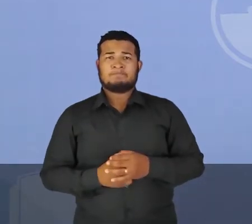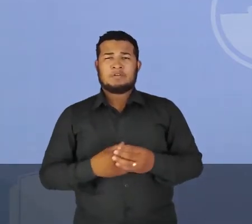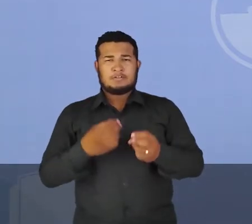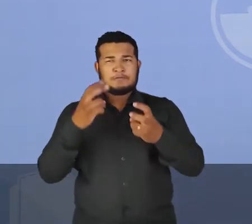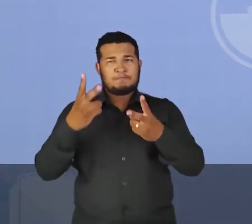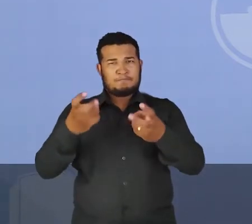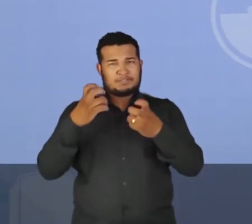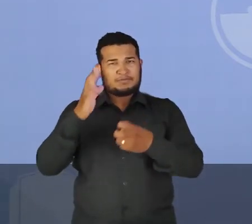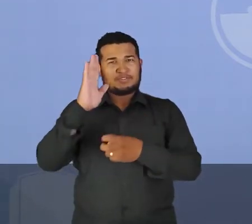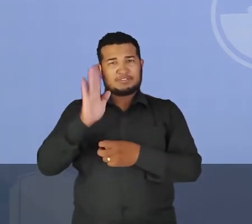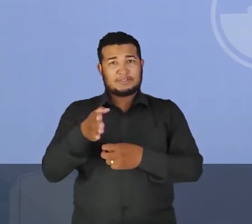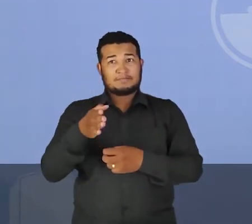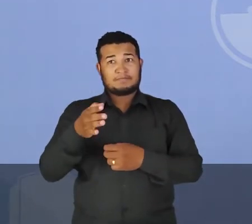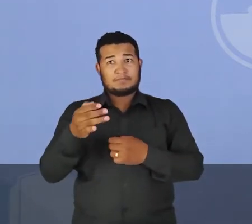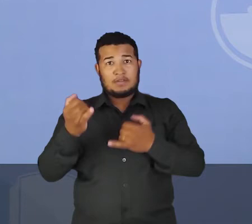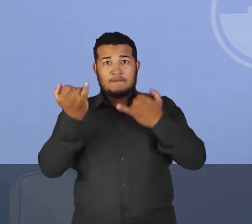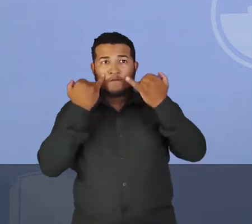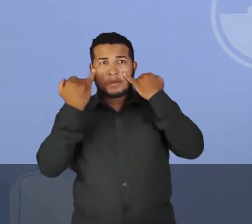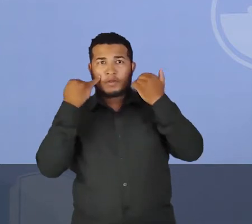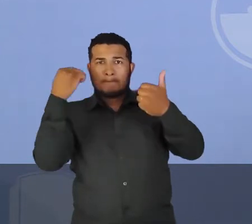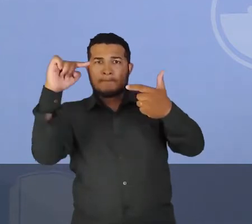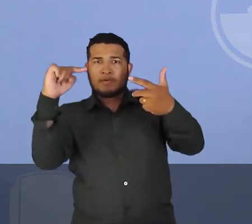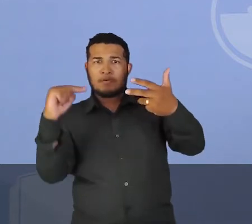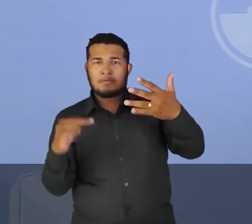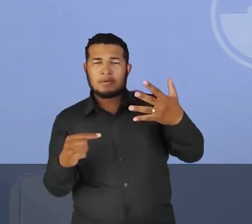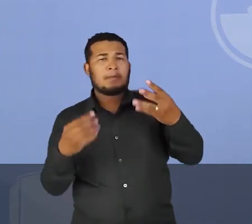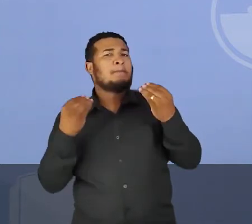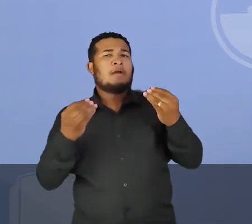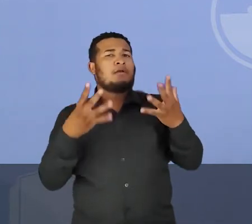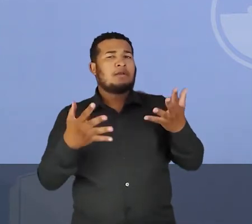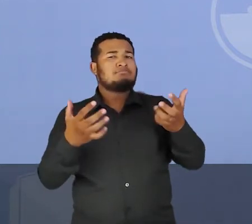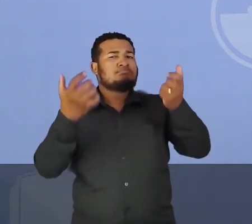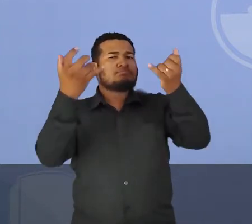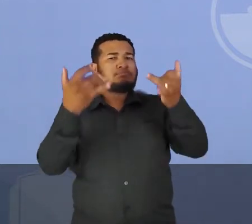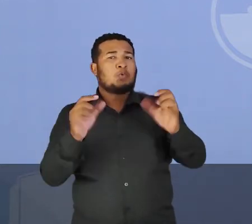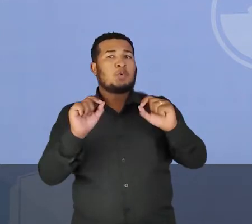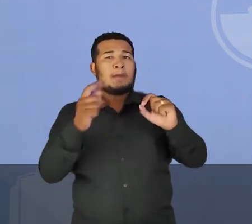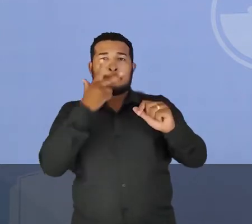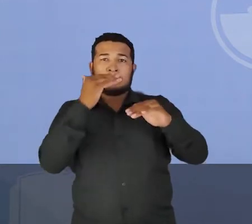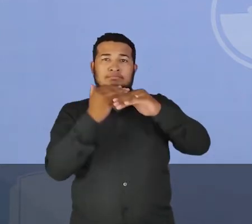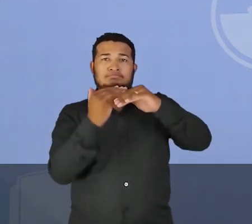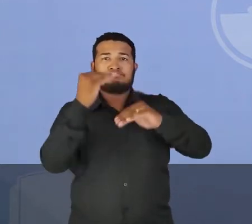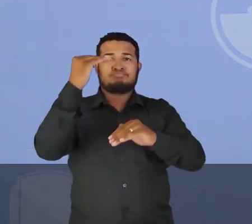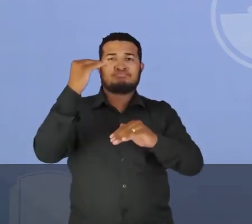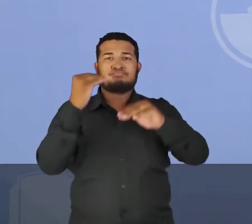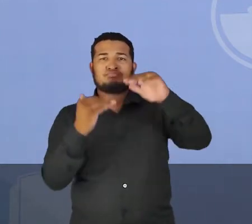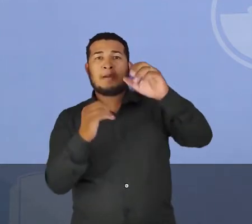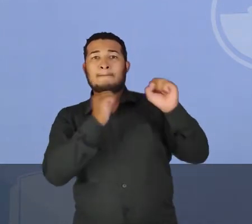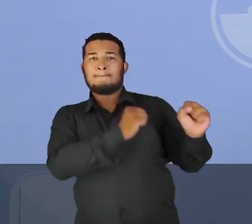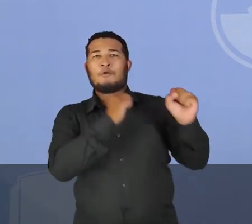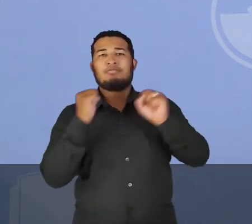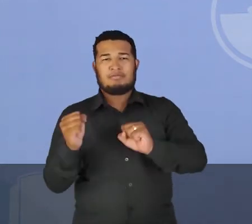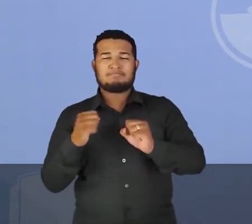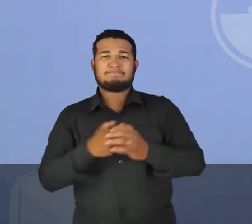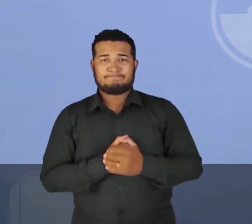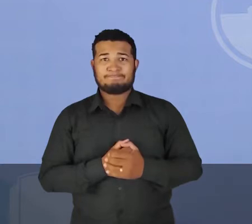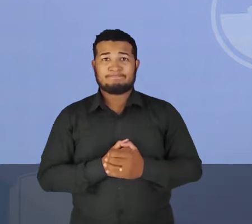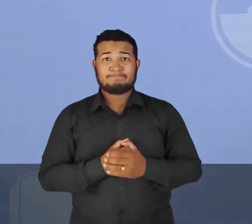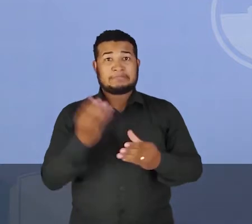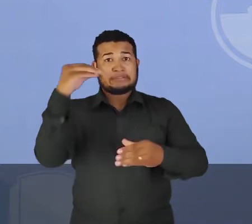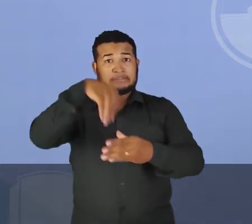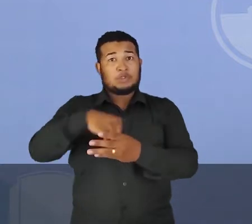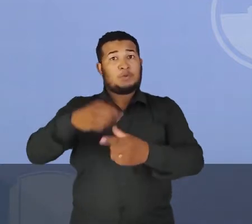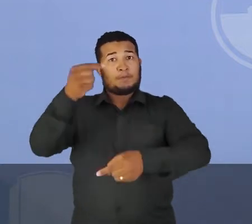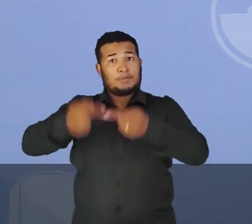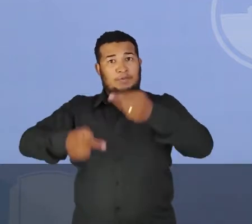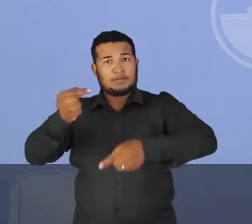observaram, esses 4 dados eu mostrei para exemplificar aquilo que eu chamo de diferentes esferas de poder. Ou seja, na